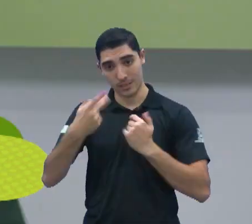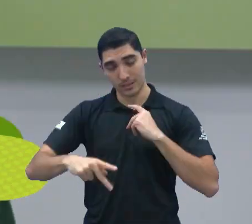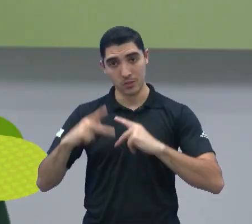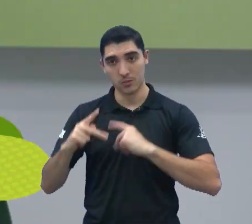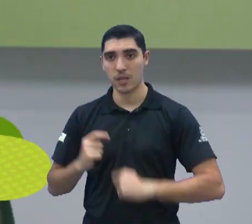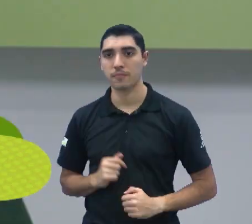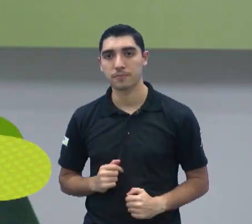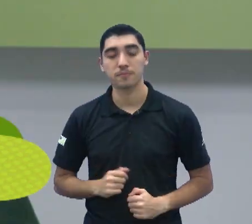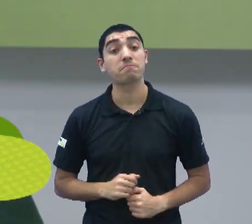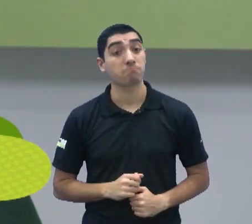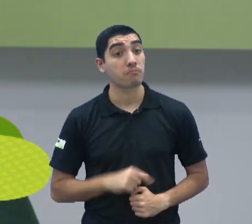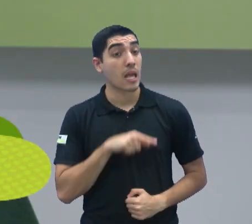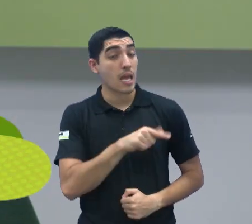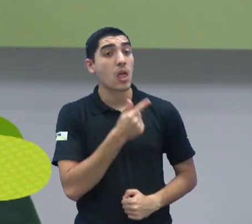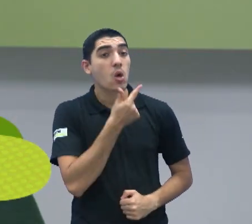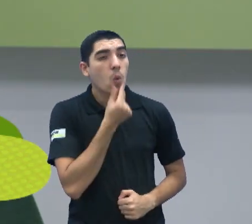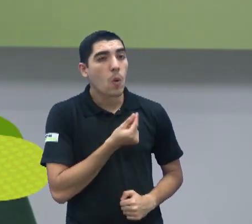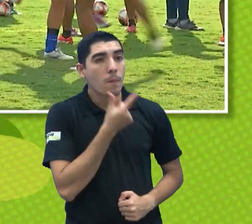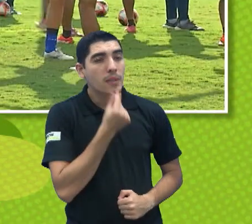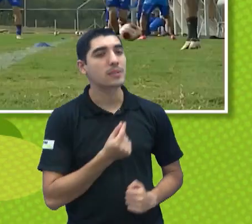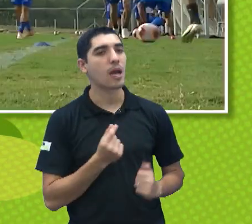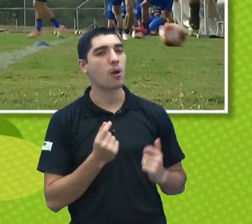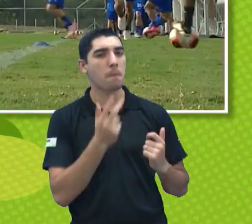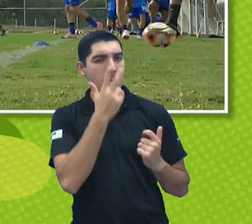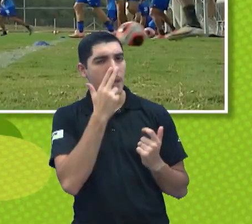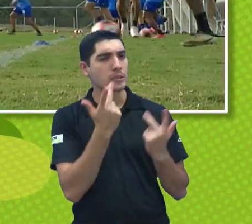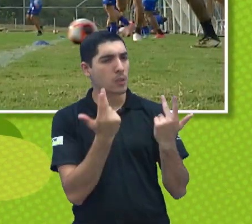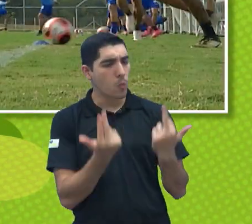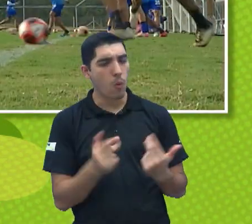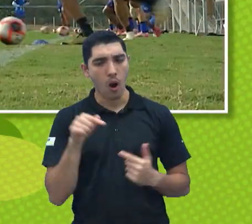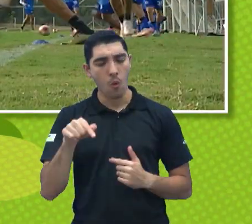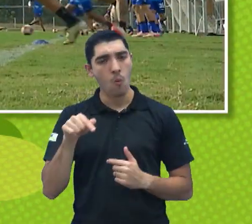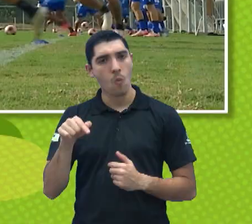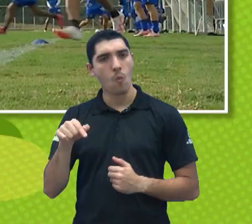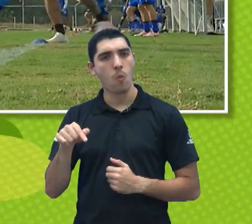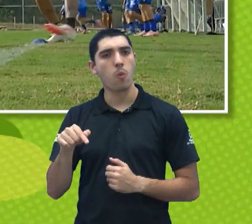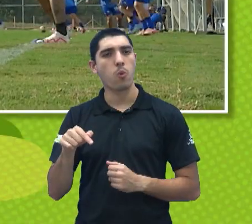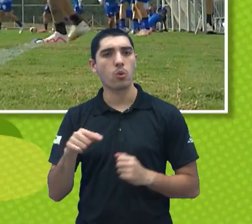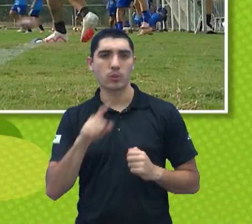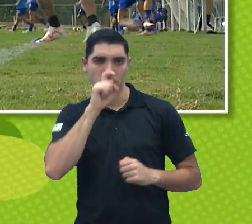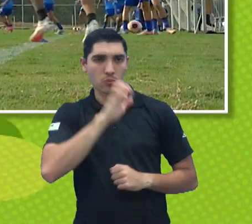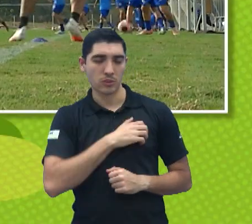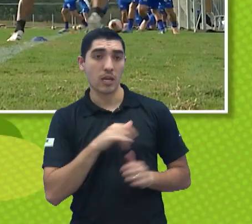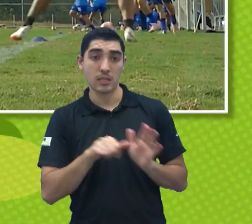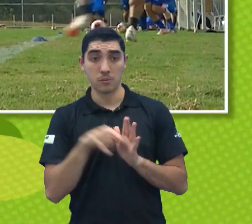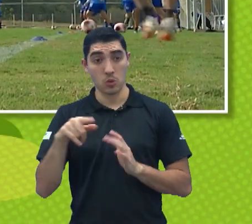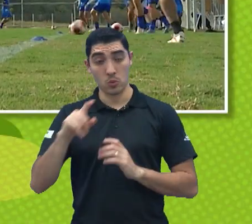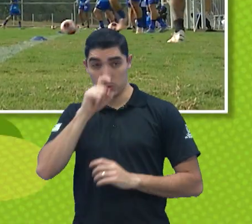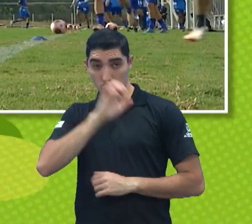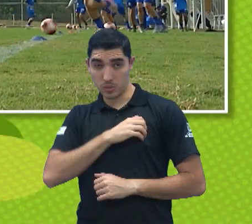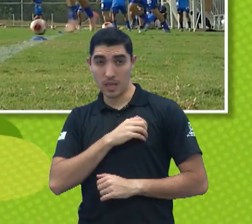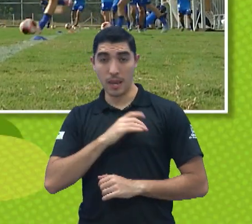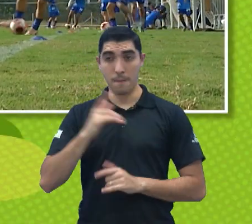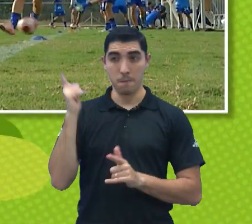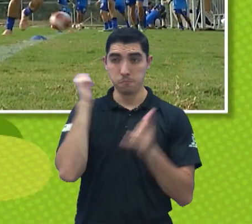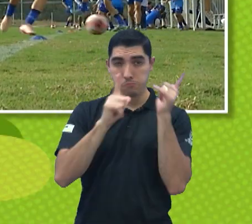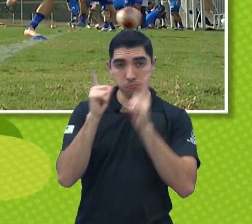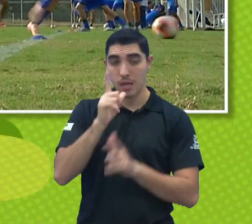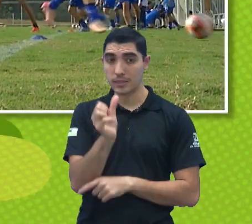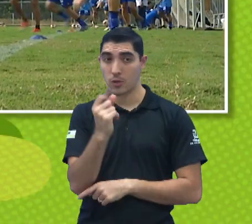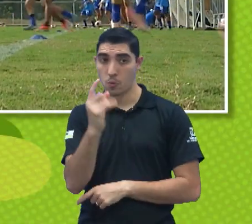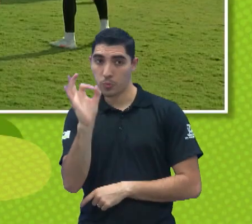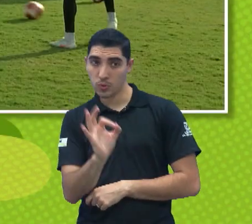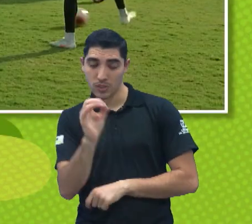campanha parecida com a do São José. São José tem 61% de aproveitamento, o Comercial 56%, e o Comercial cresceu nesses